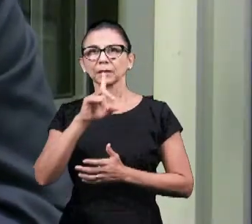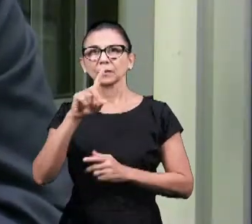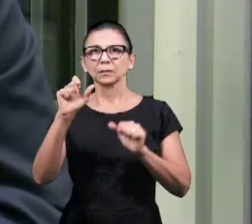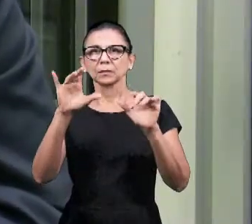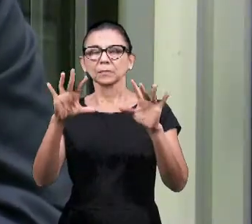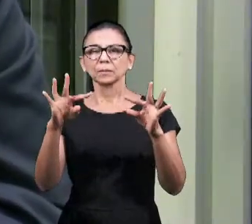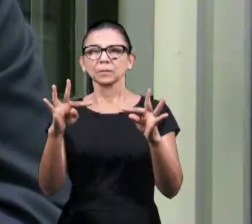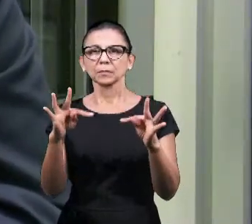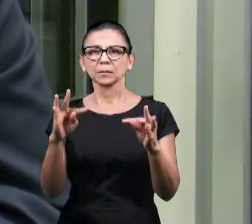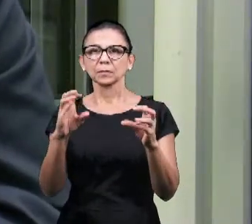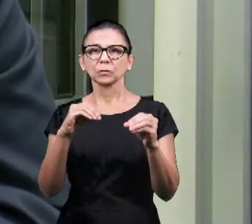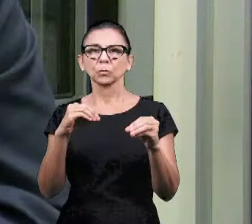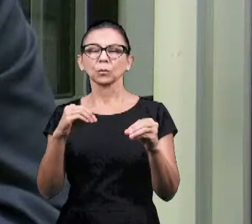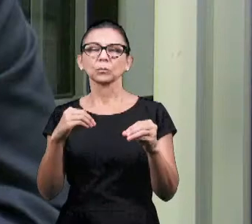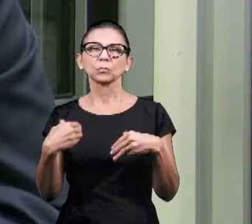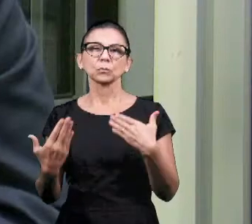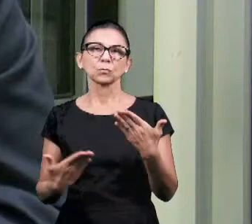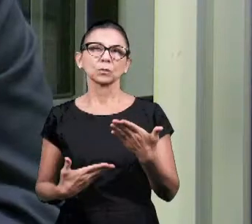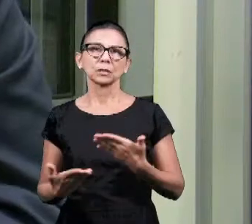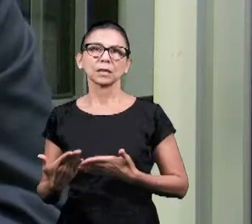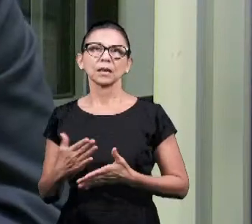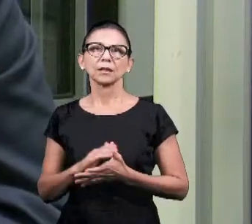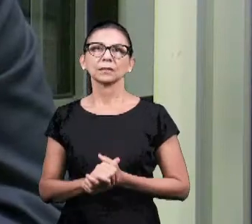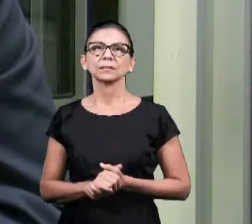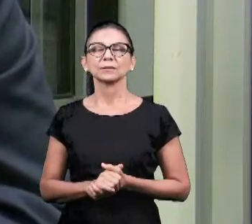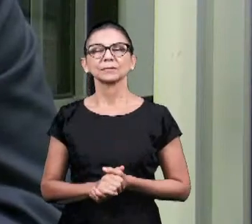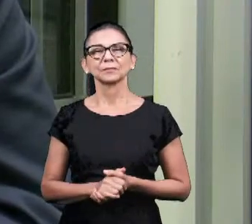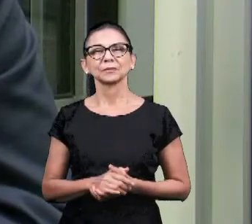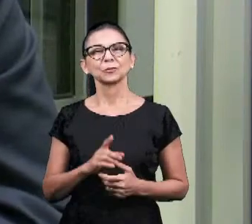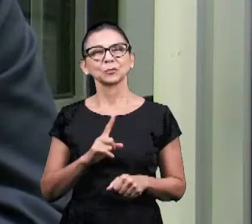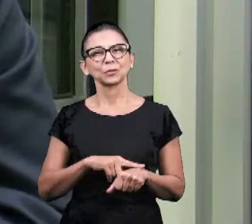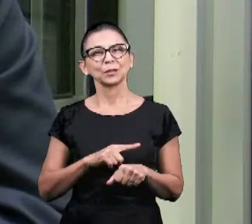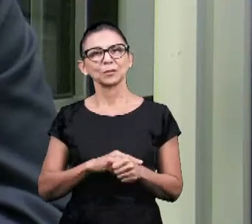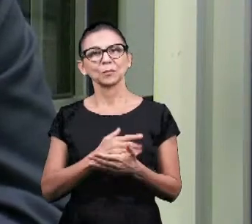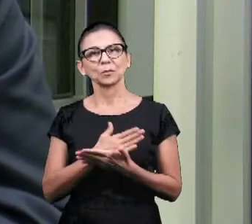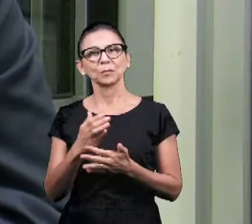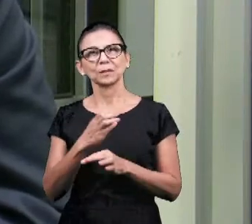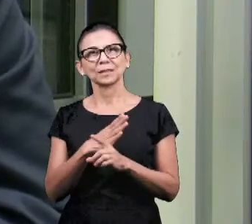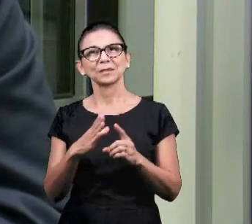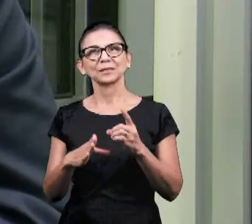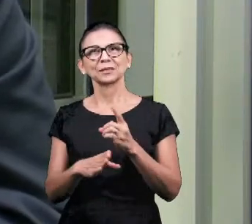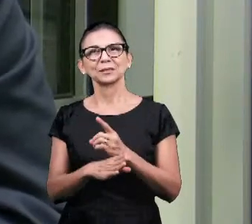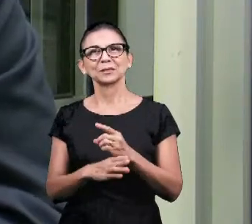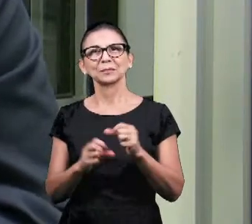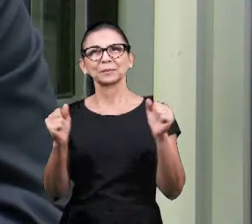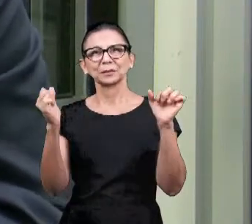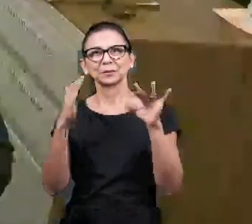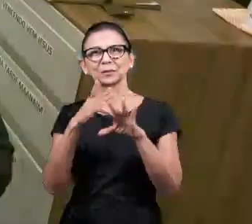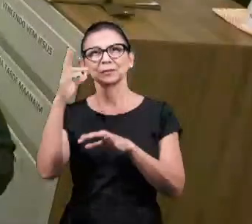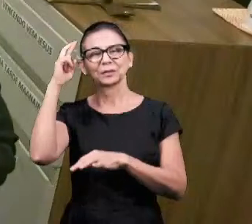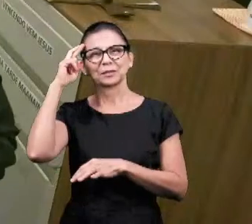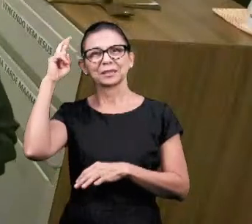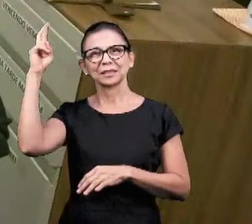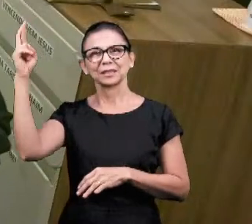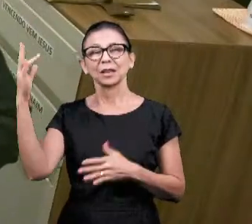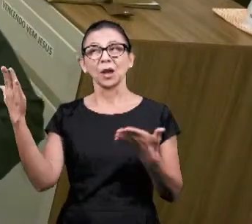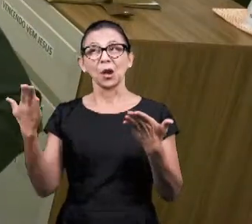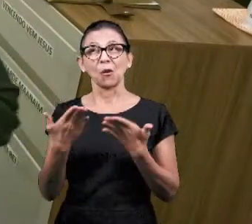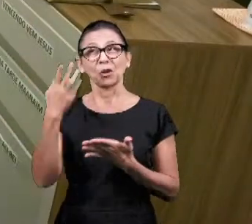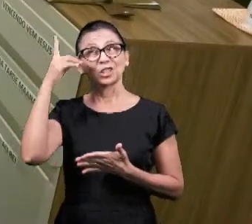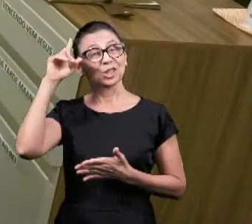os irmãos e vamos para o culto, né? Glorificar o Senhor. Hoje é um dia de glorificação. Isso, louvado. Hoje é dia